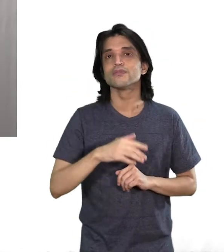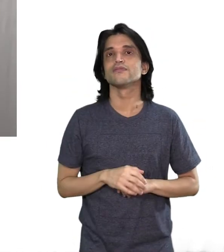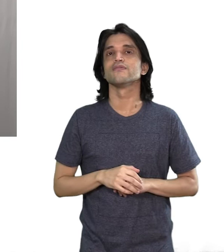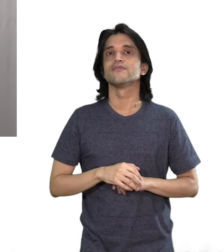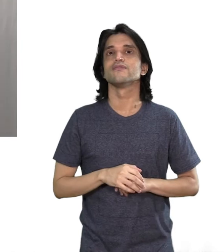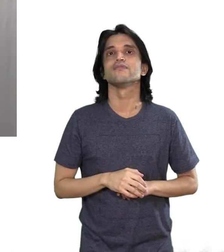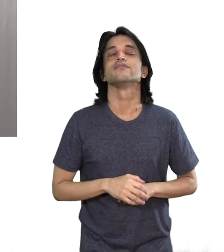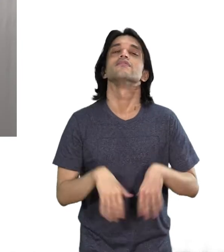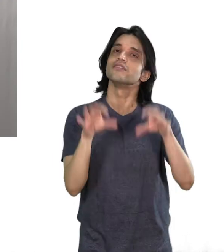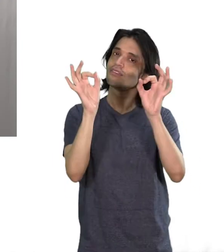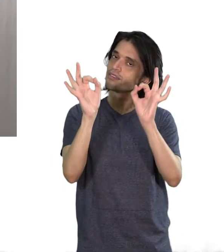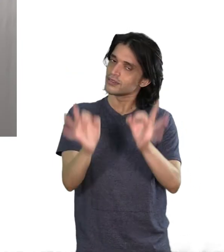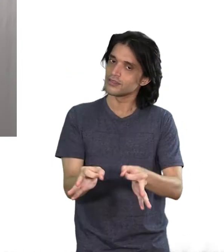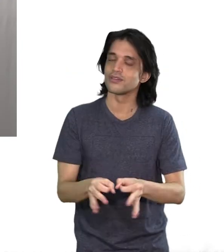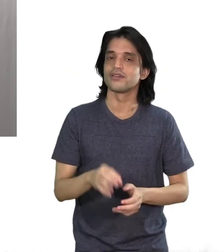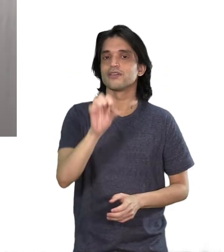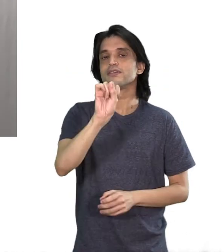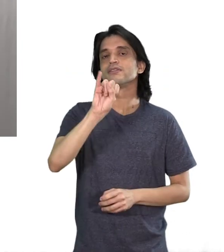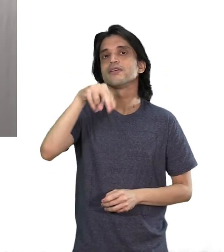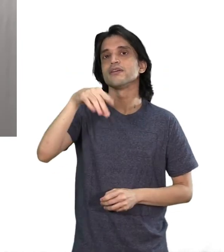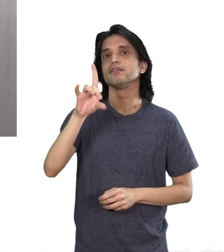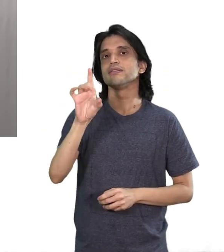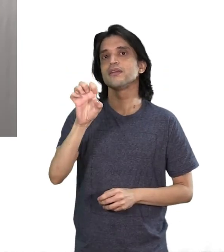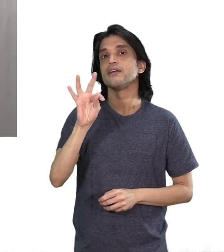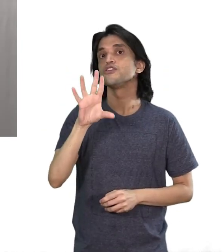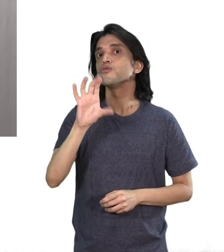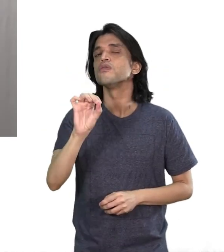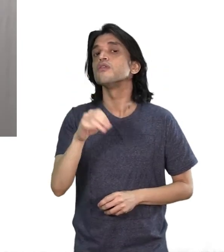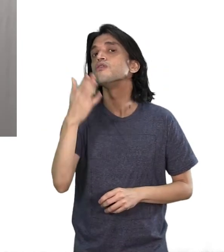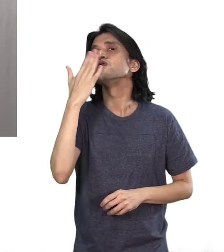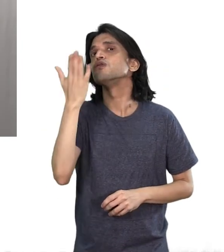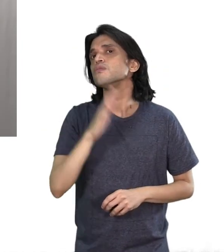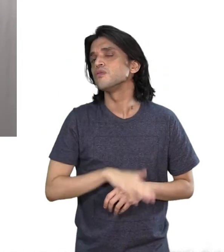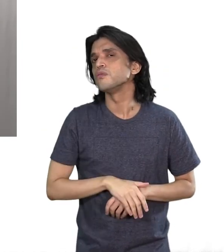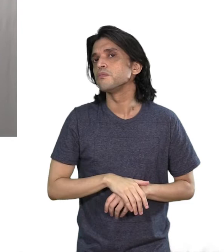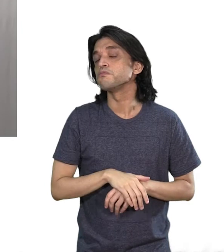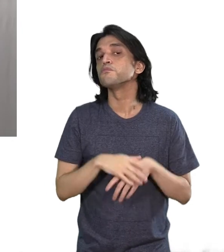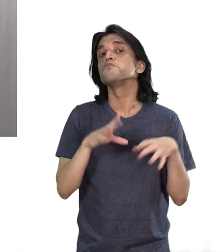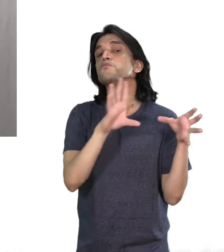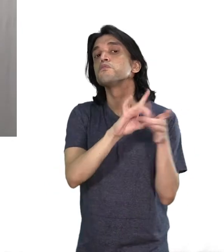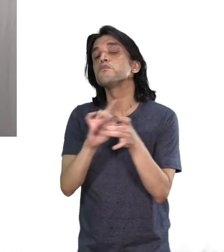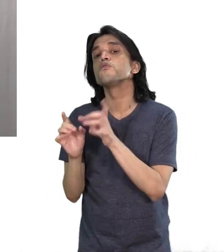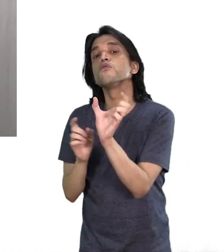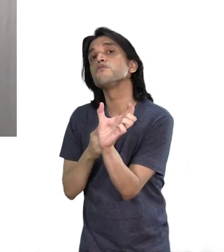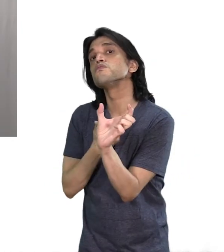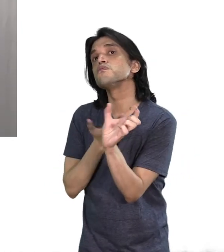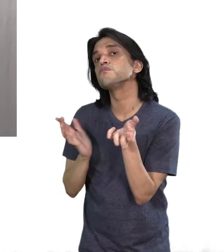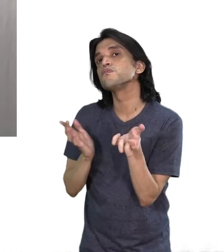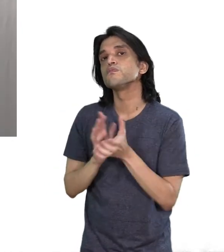Isso mesmo, sindética. Mas qual o tipo? Qual a conjunção? Muito